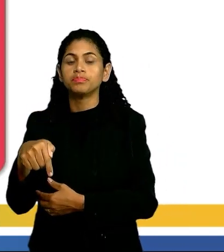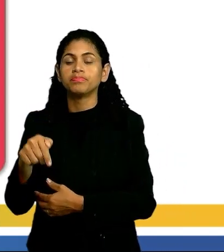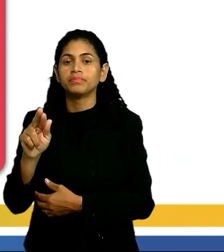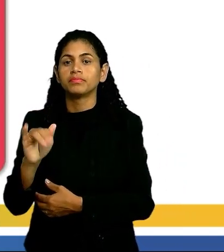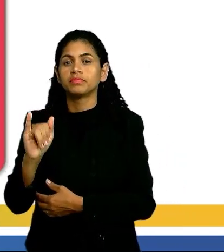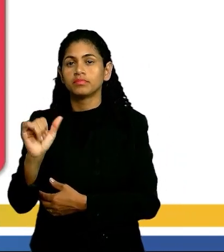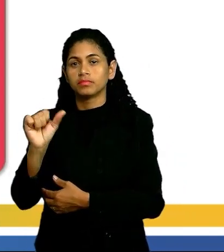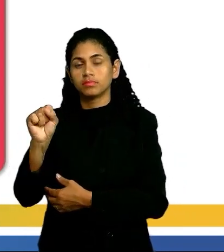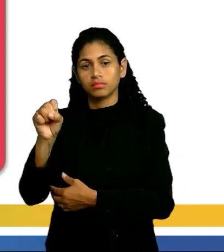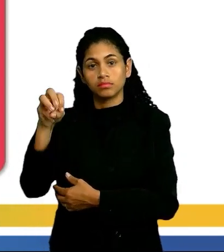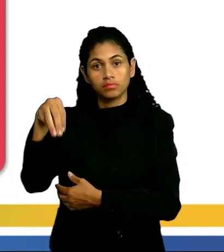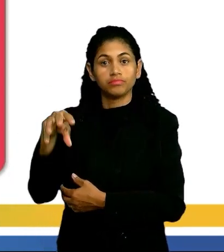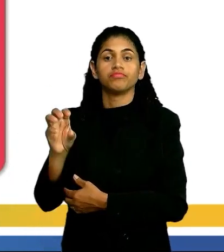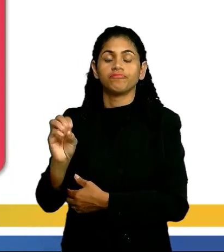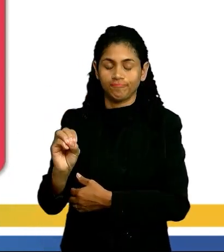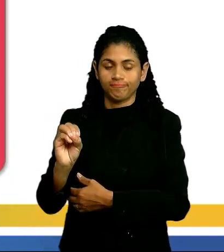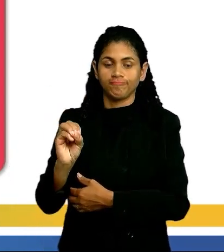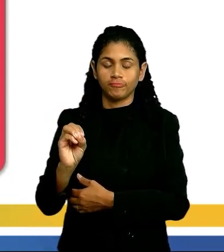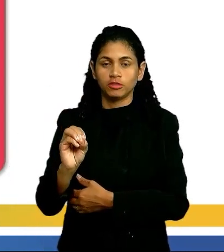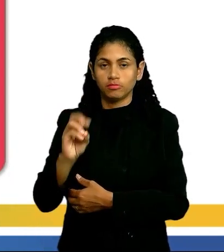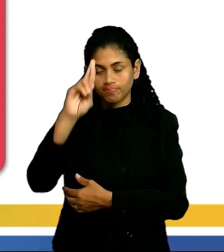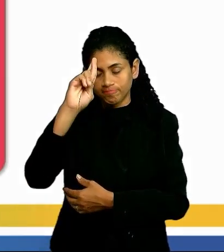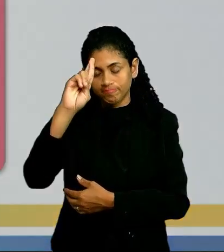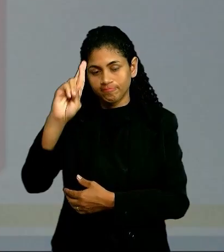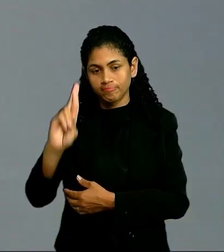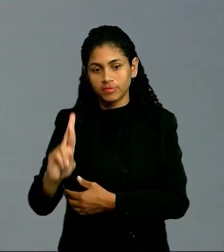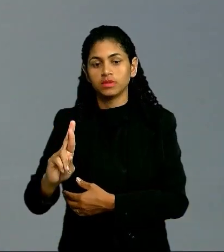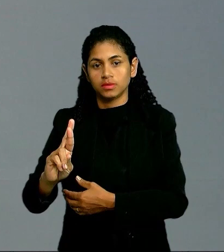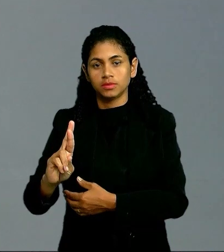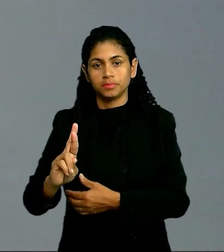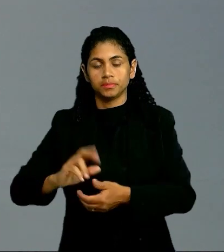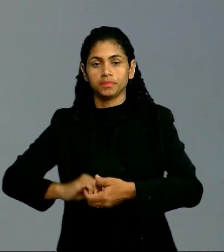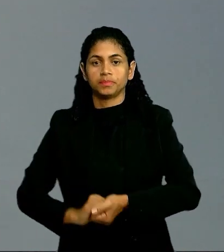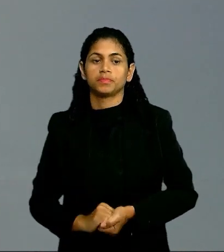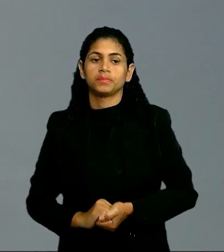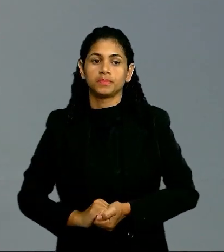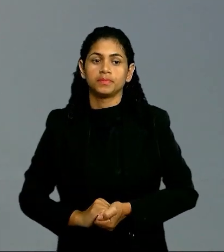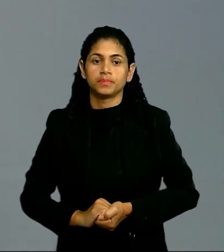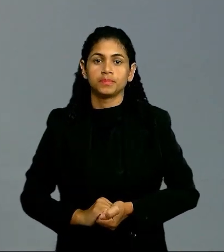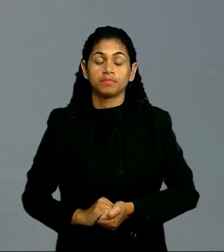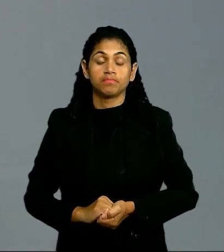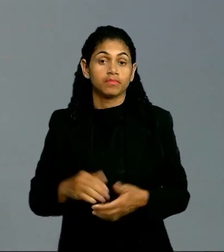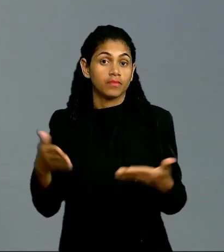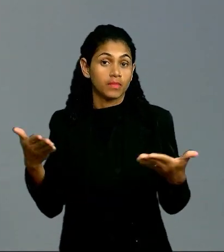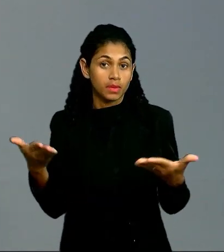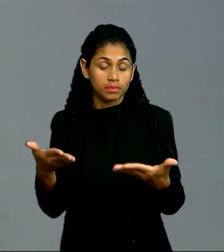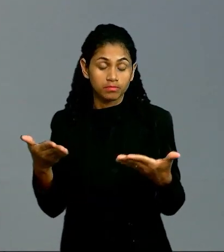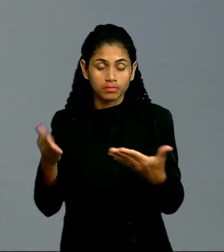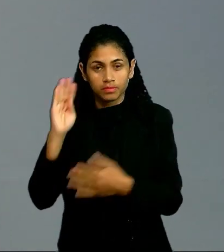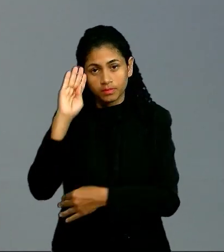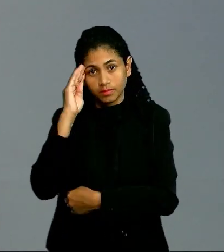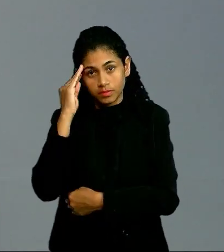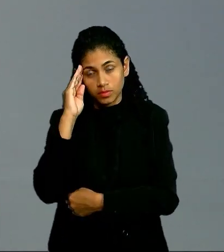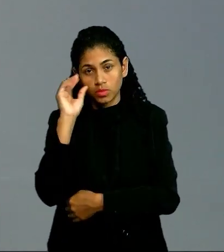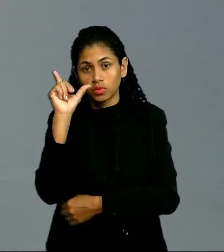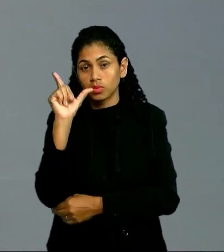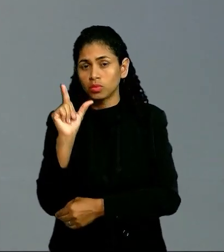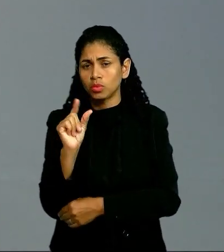um movimento também totalitário, conhecido como franquismo. E agora a gente vai entender um pouco